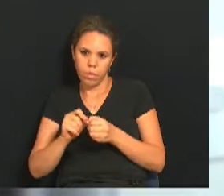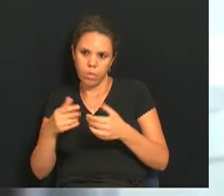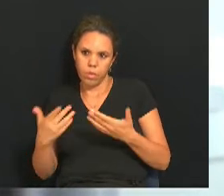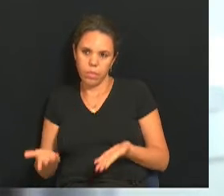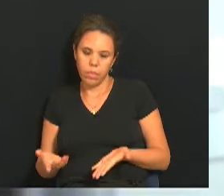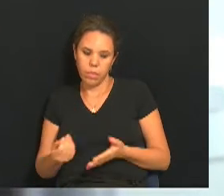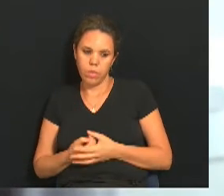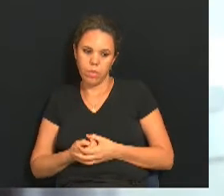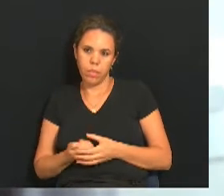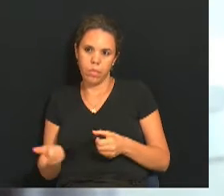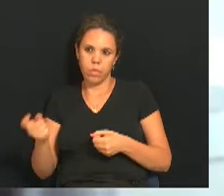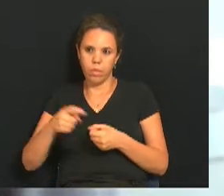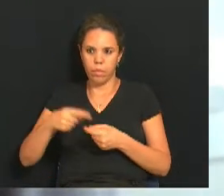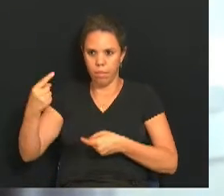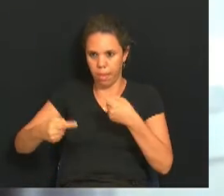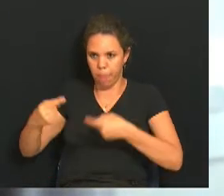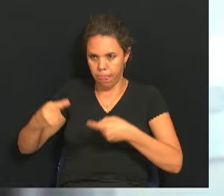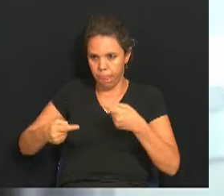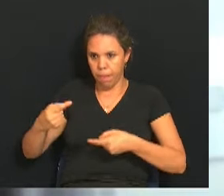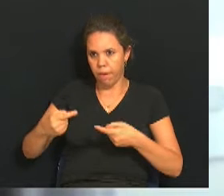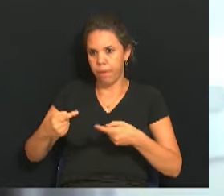retomar a discussão da matéria,